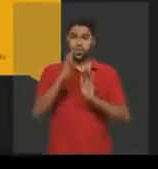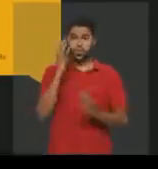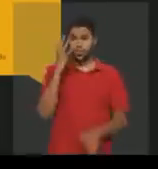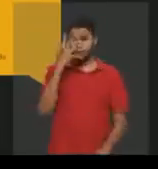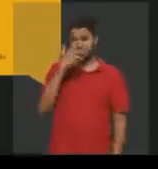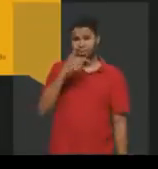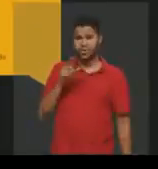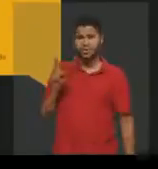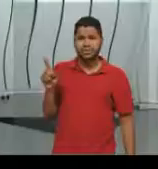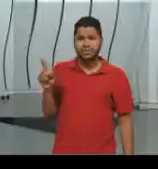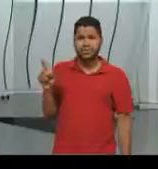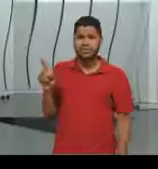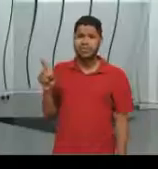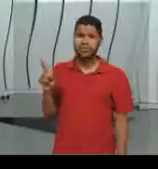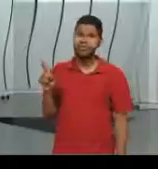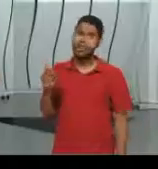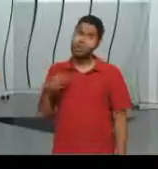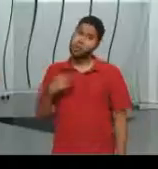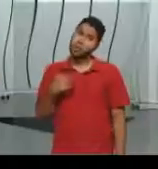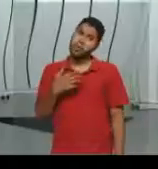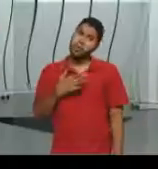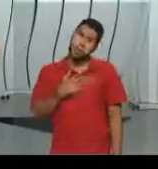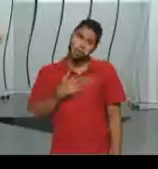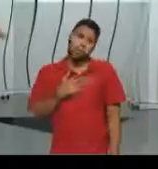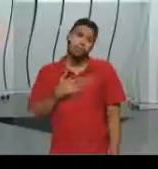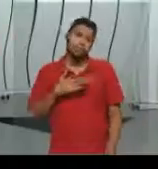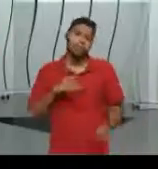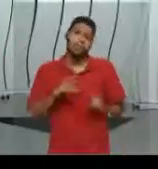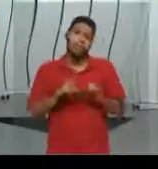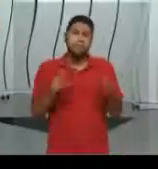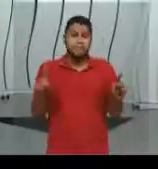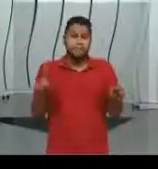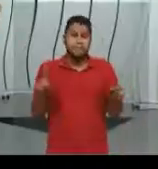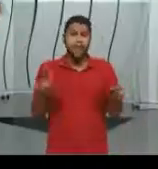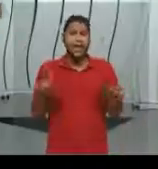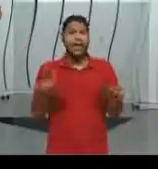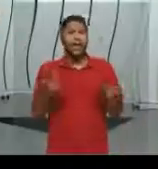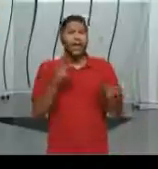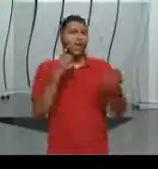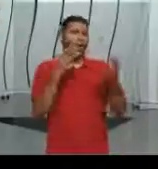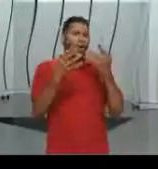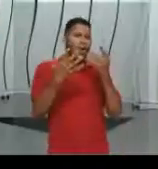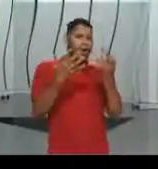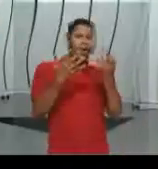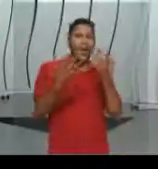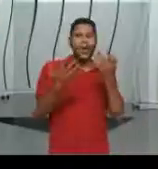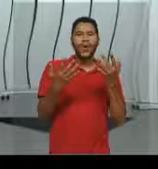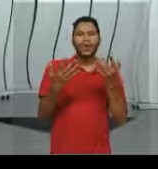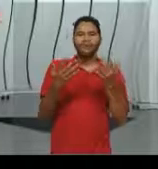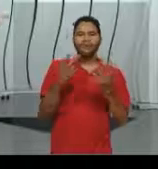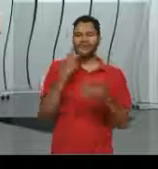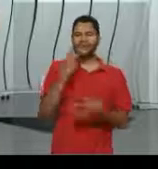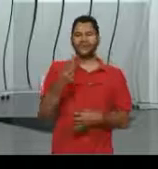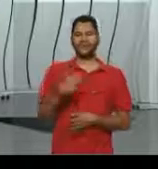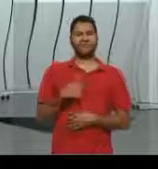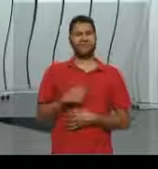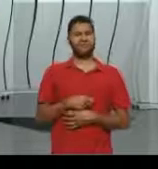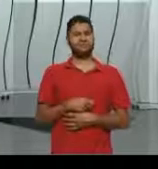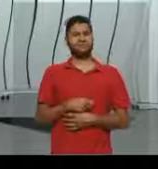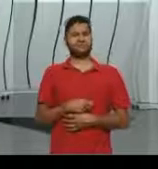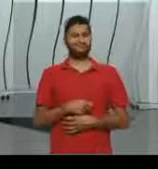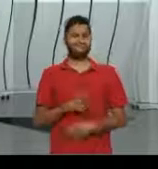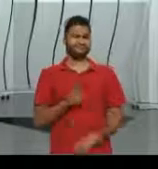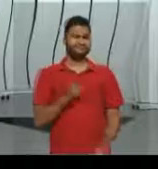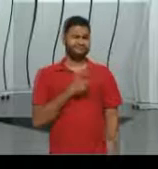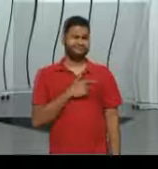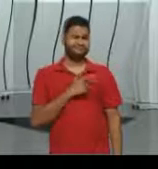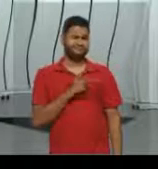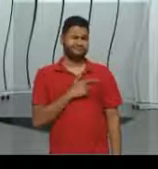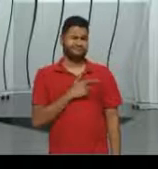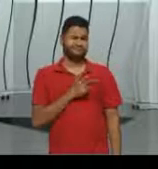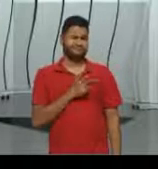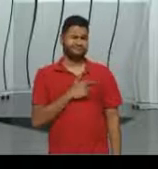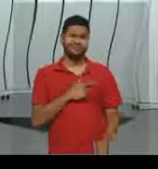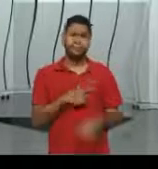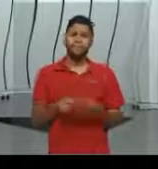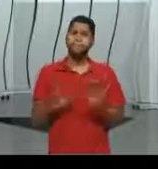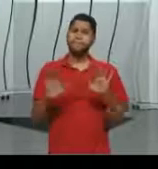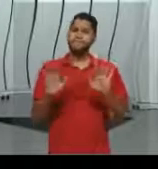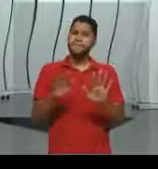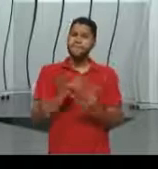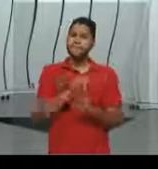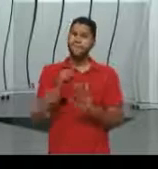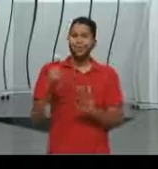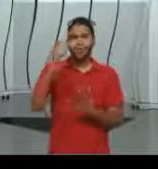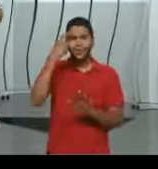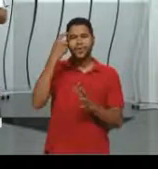bonito? Até que eu gosto. Mas para quem gosta de cores, vai dizer, não, é feio. Mas se